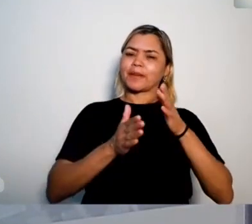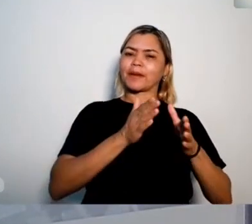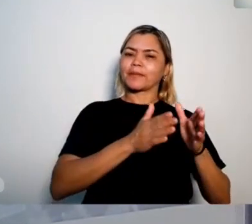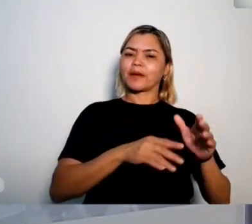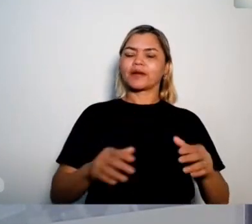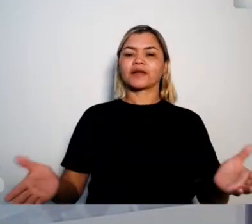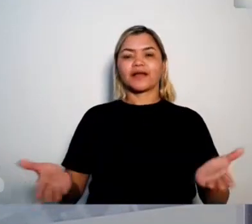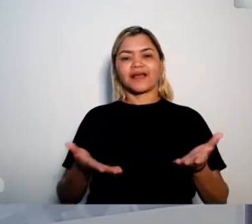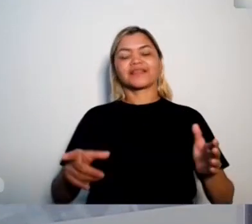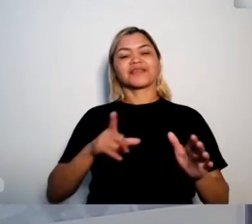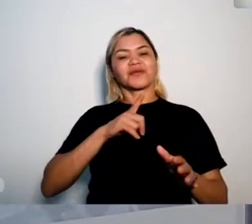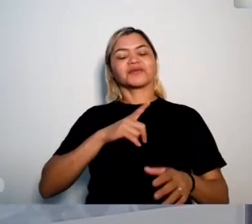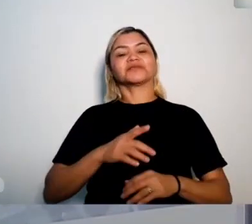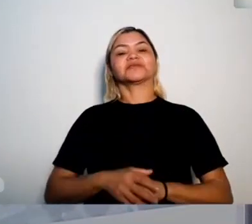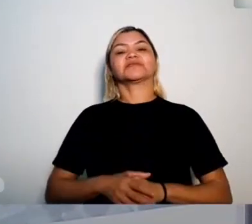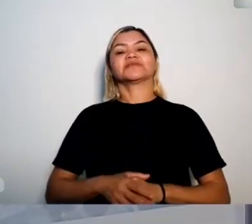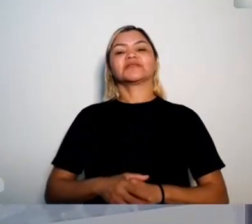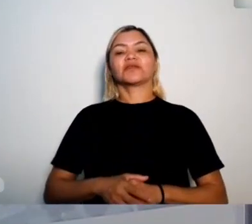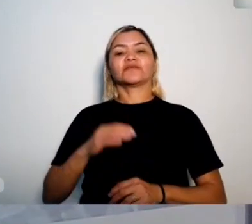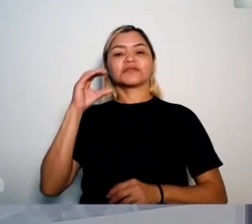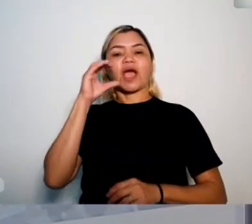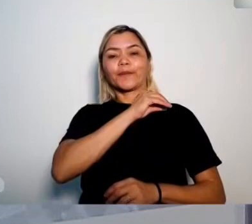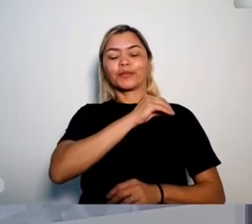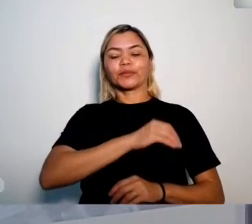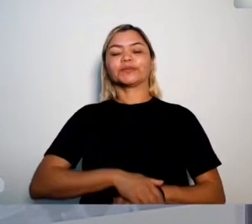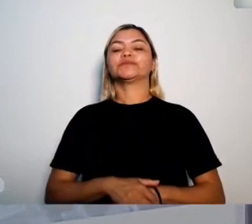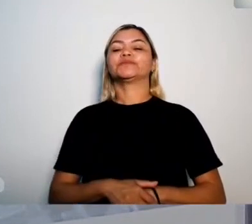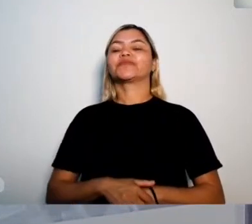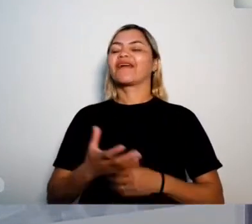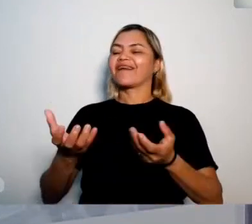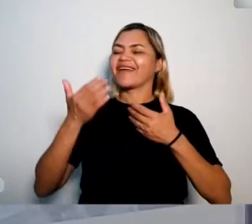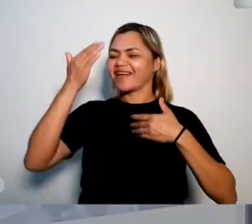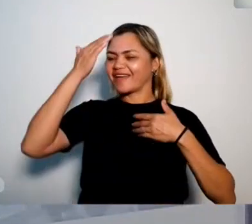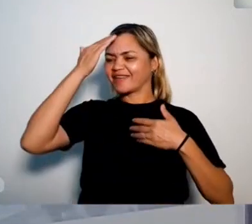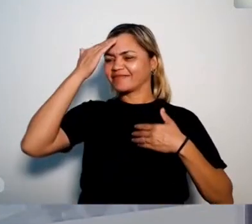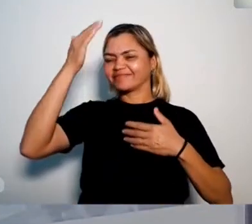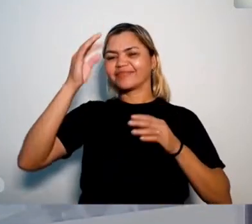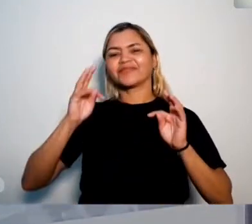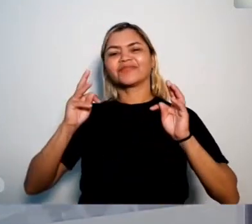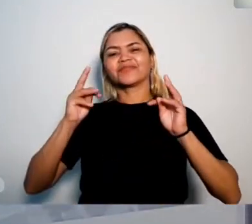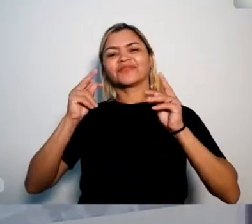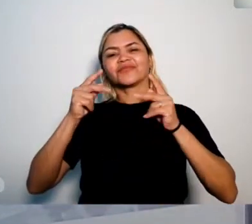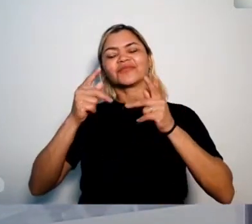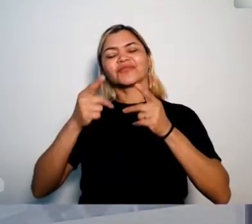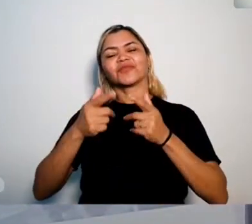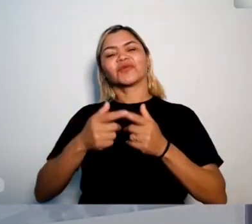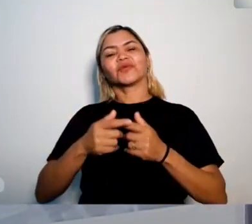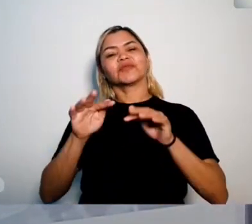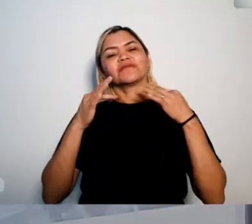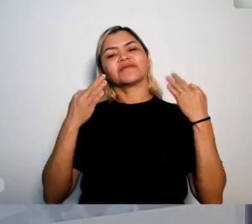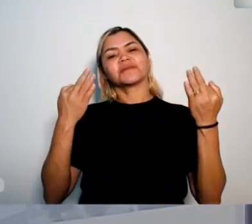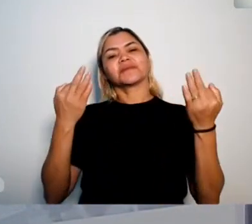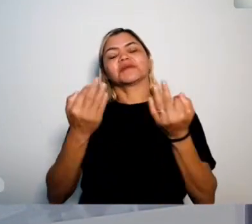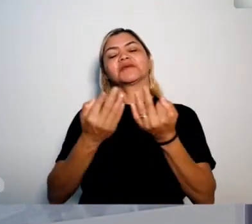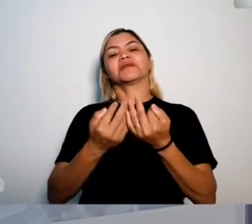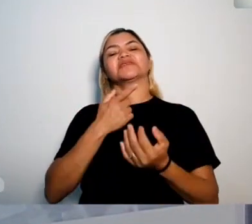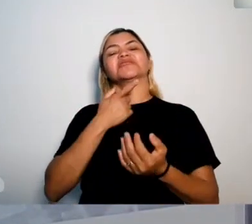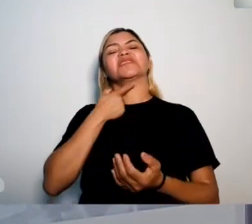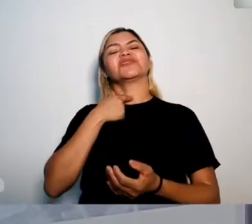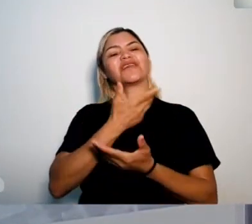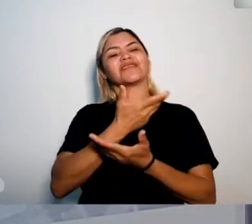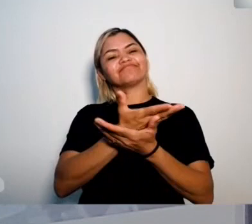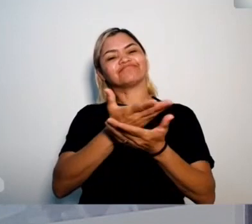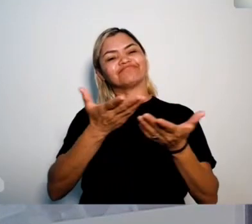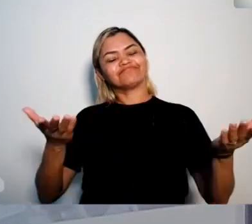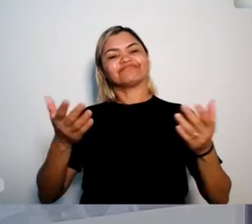não vou me alongar, quero desejar a todas as famílias do Botucatuense, indistintamente, um